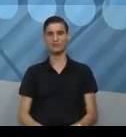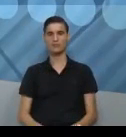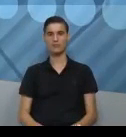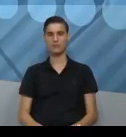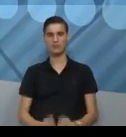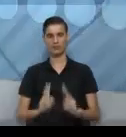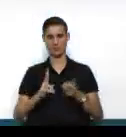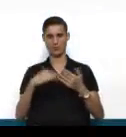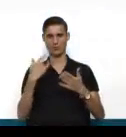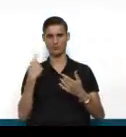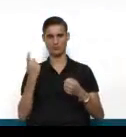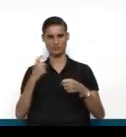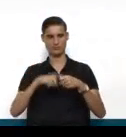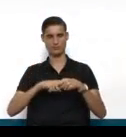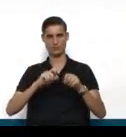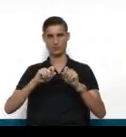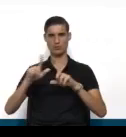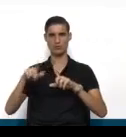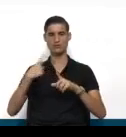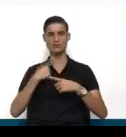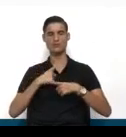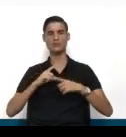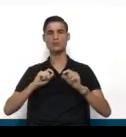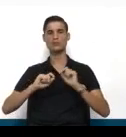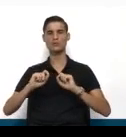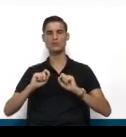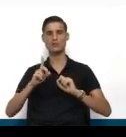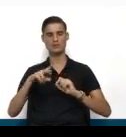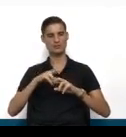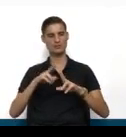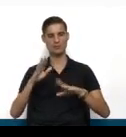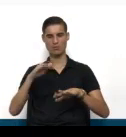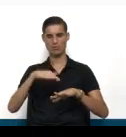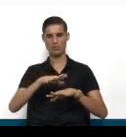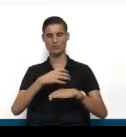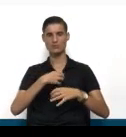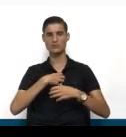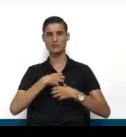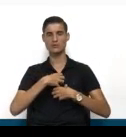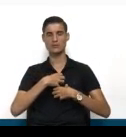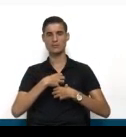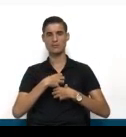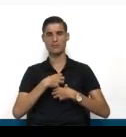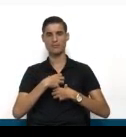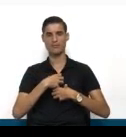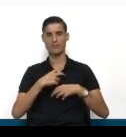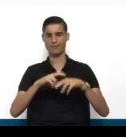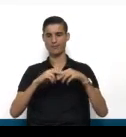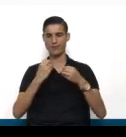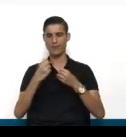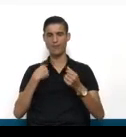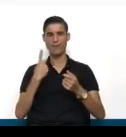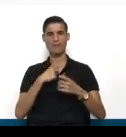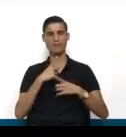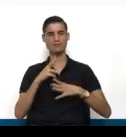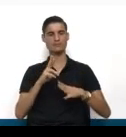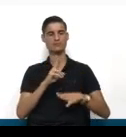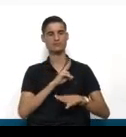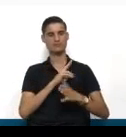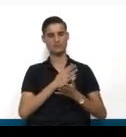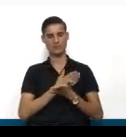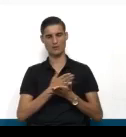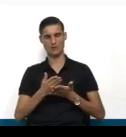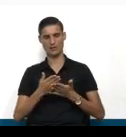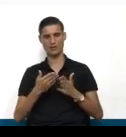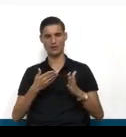quando a gente volta no quadro, olha o que nós temos aqui, como uma onda ela se comporta. Tá? Então, como que a gente pode representar as condições